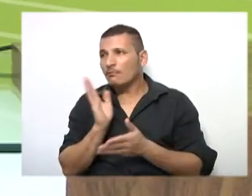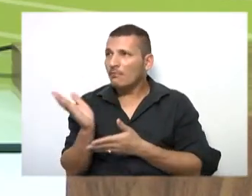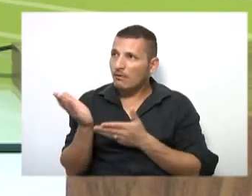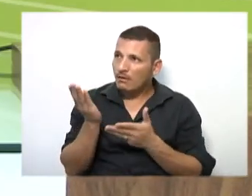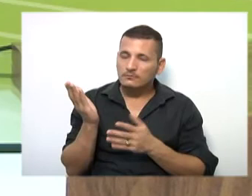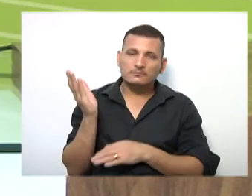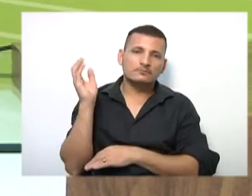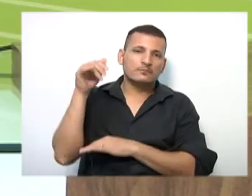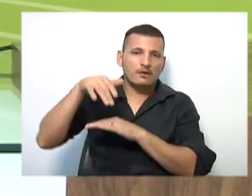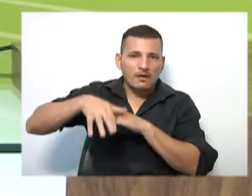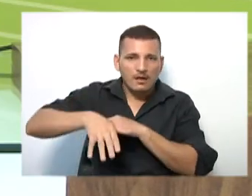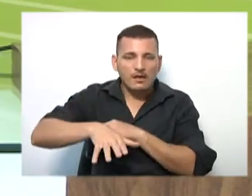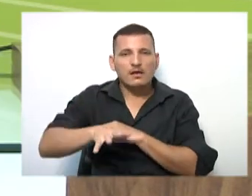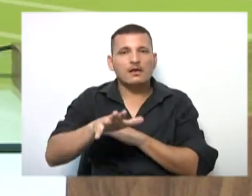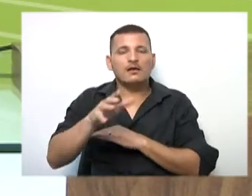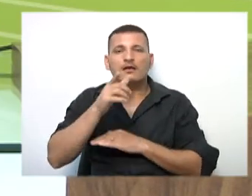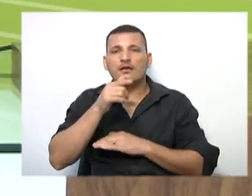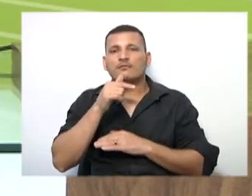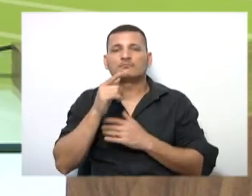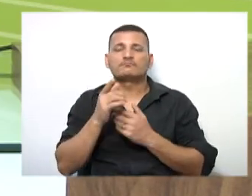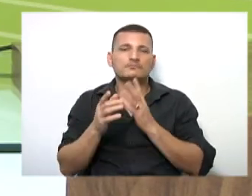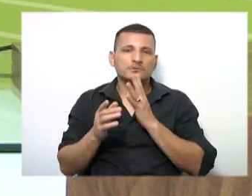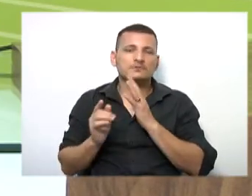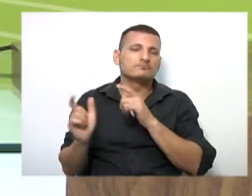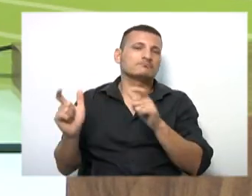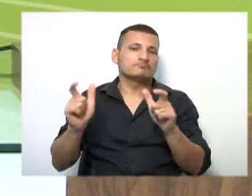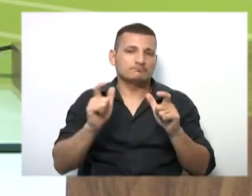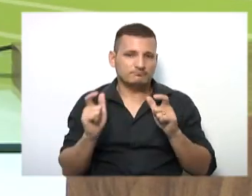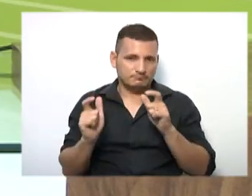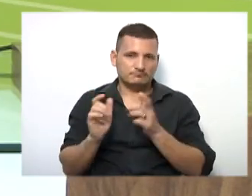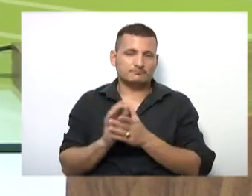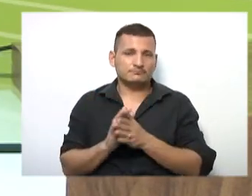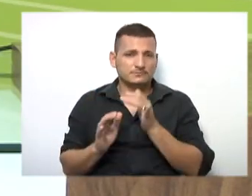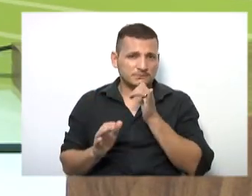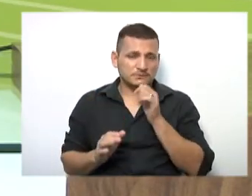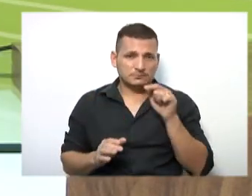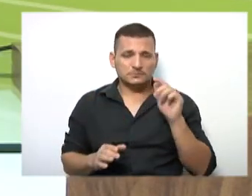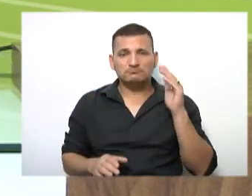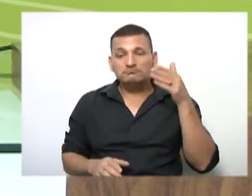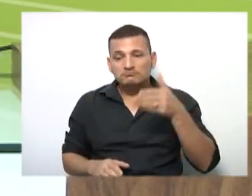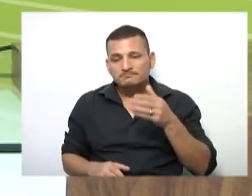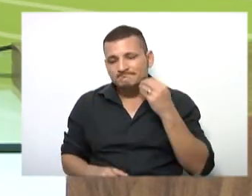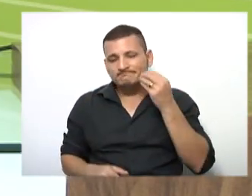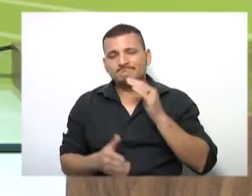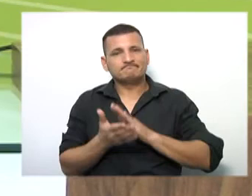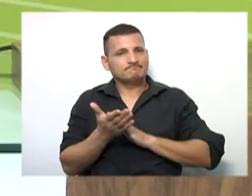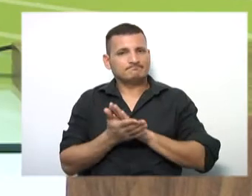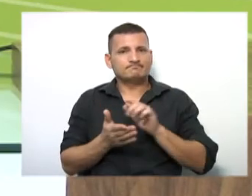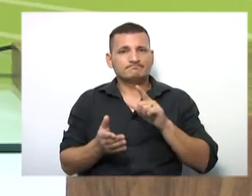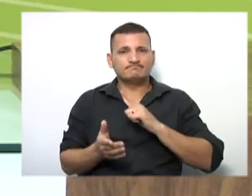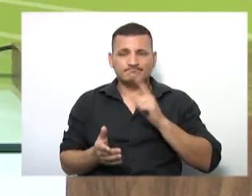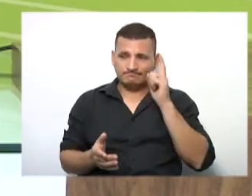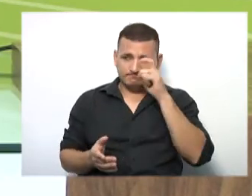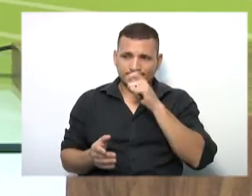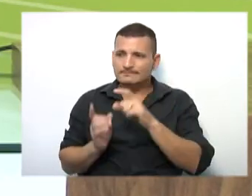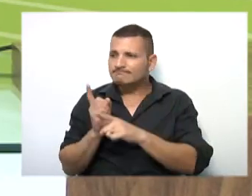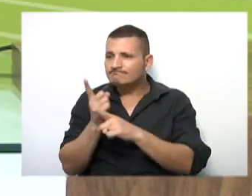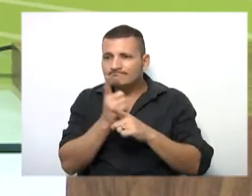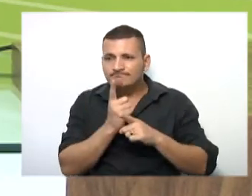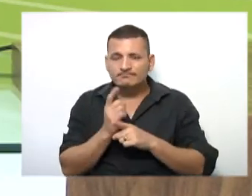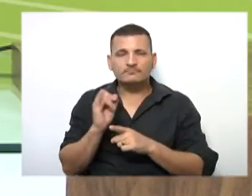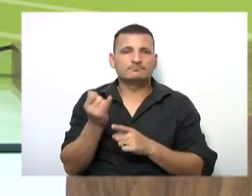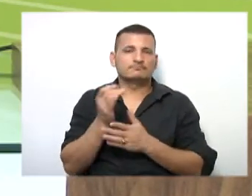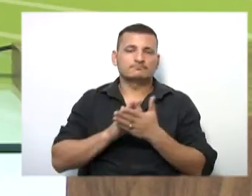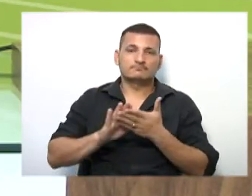por exemplo, pontos naturais, que se você chega ali sem experiência nenhuma, você vai ter dificuldades de encontrar e de aproveitar